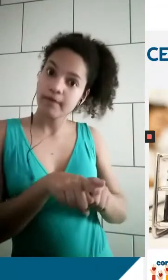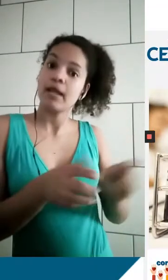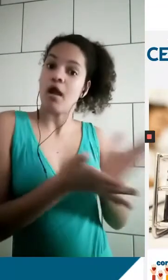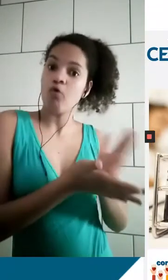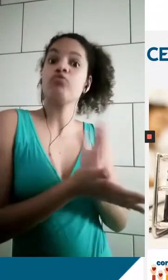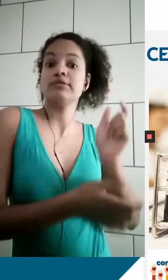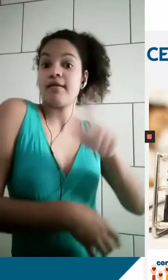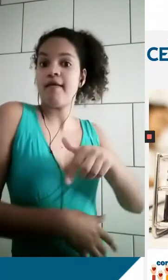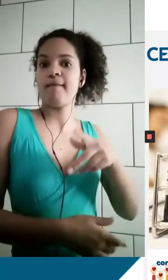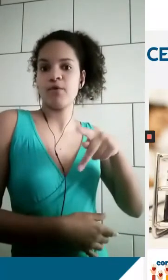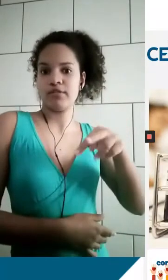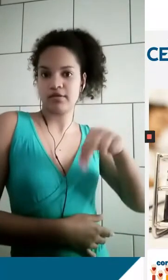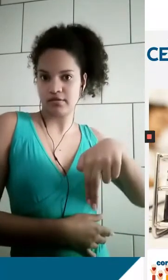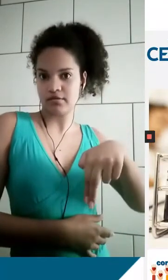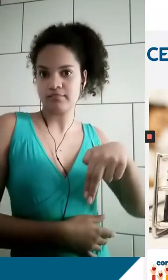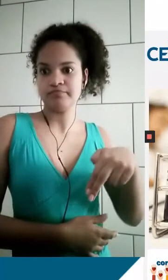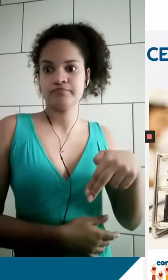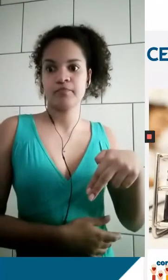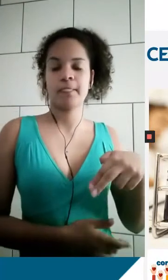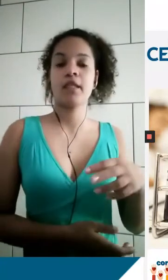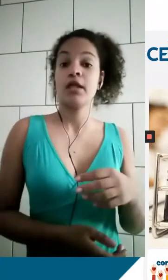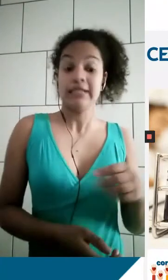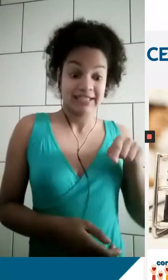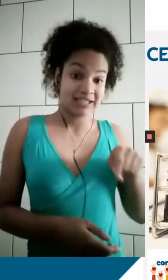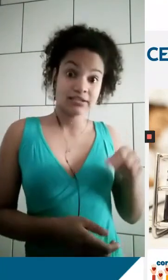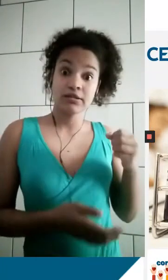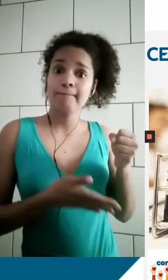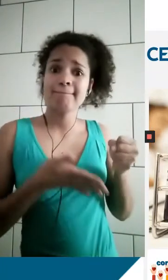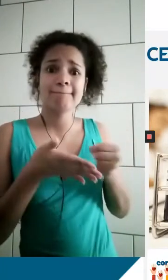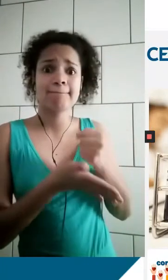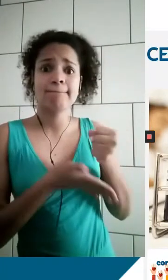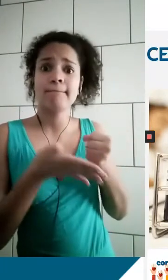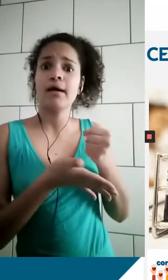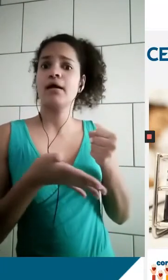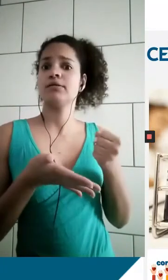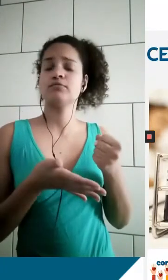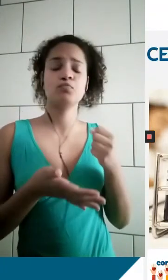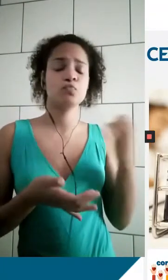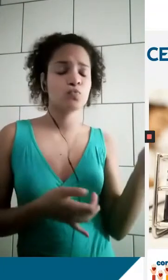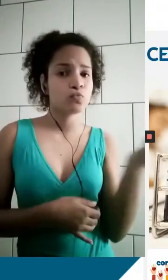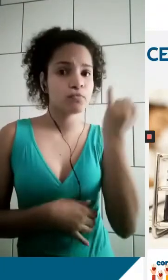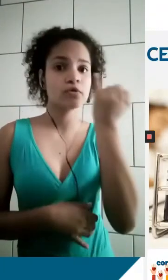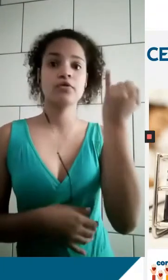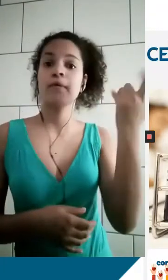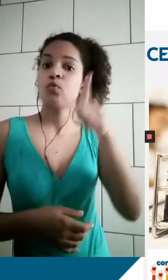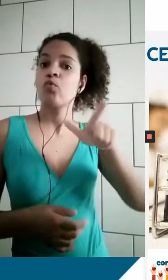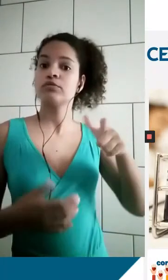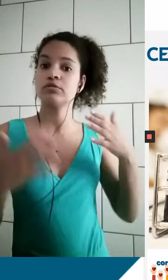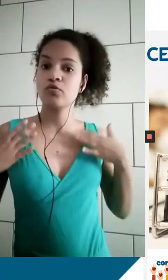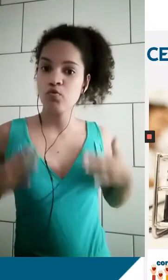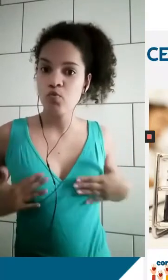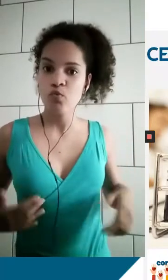são fundamentais, são proteínas. Muitos hormônios são proteínas e são fundamentais para o controle do